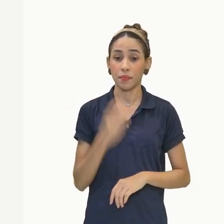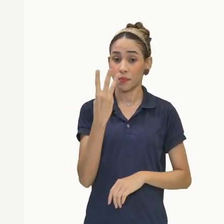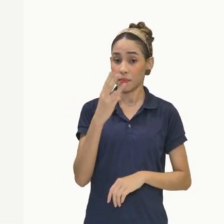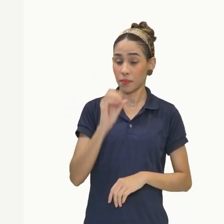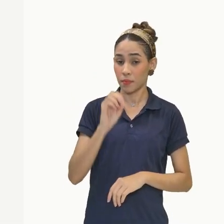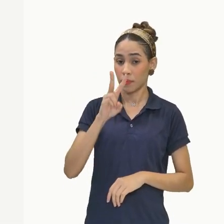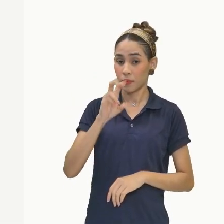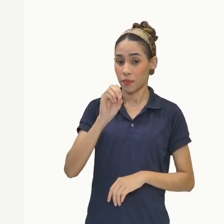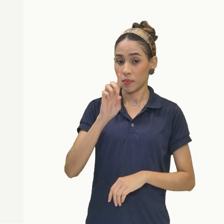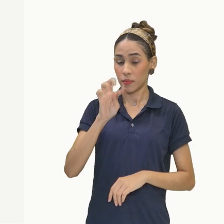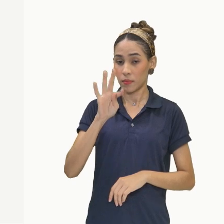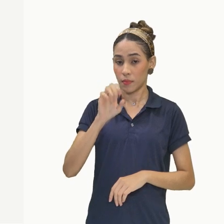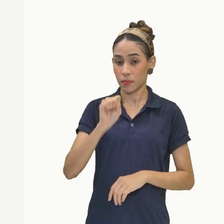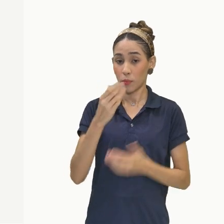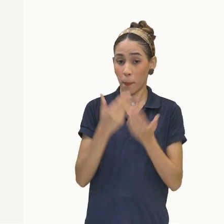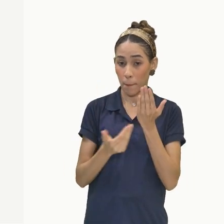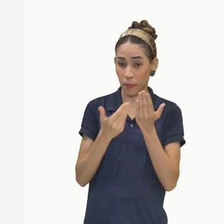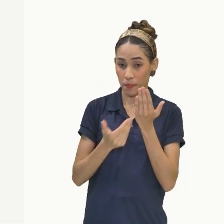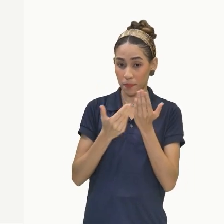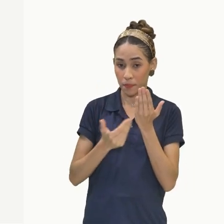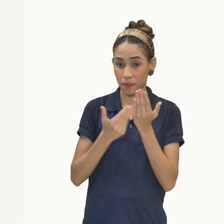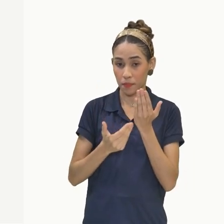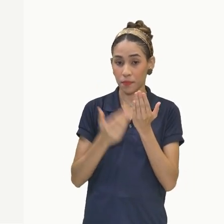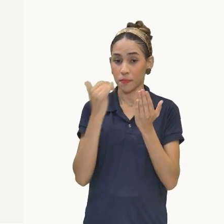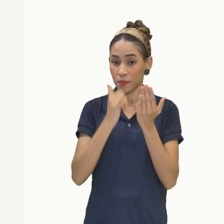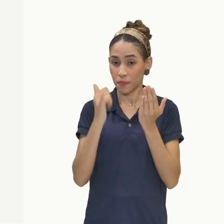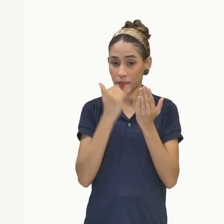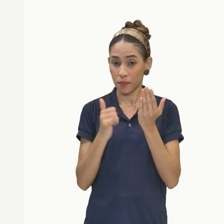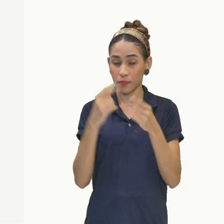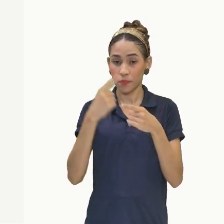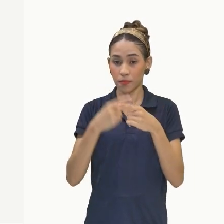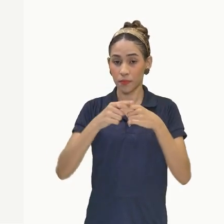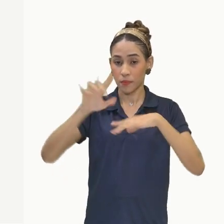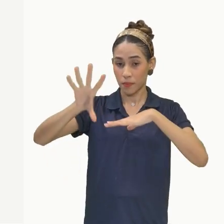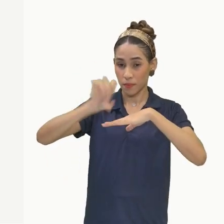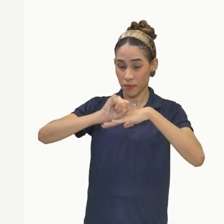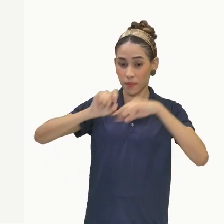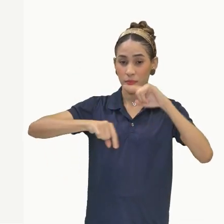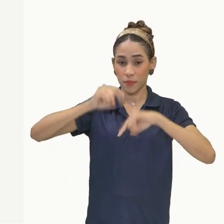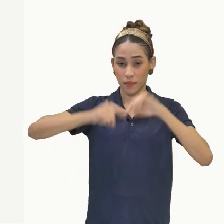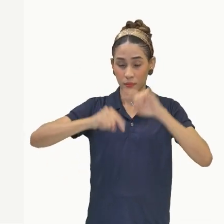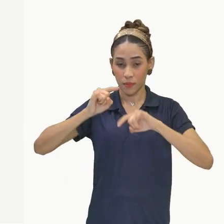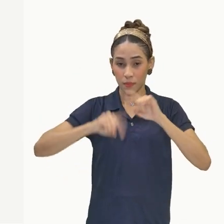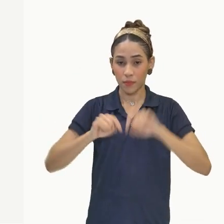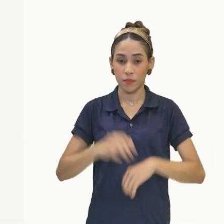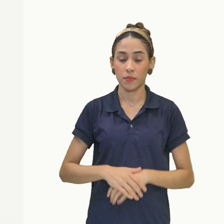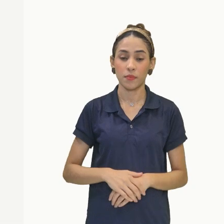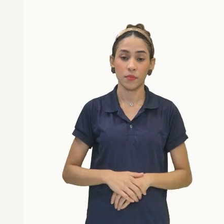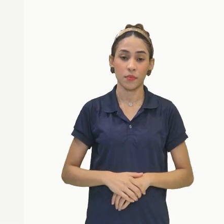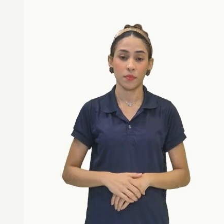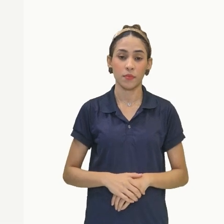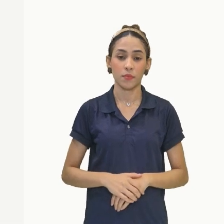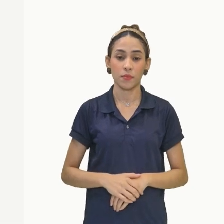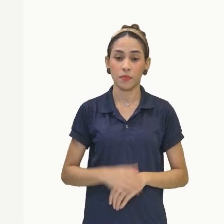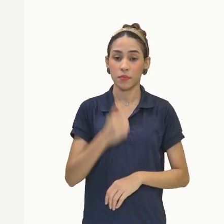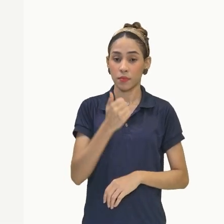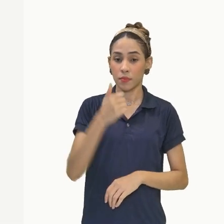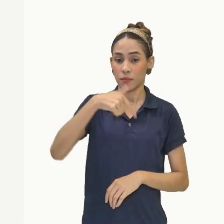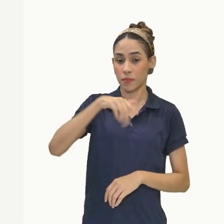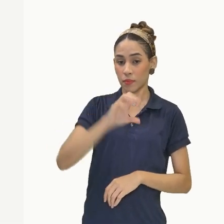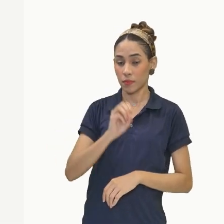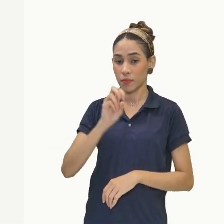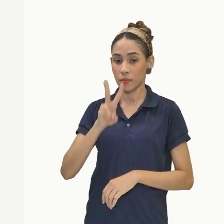ele desperdiça, né? Por causa da sua potência dissipada. Então a força contra a eletromotriz é 170